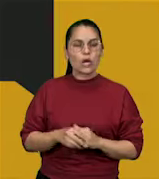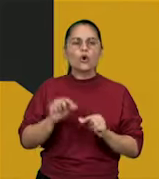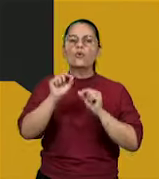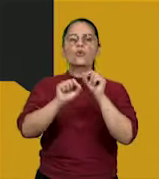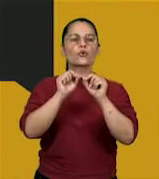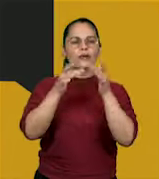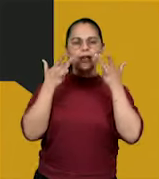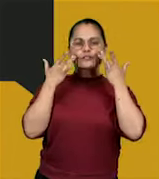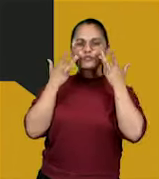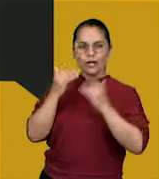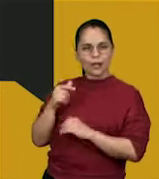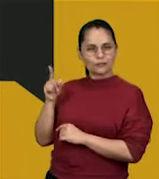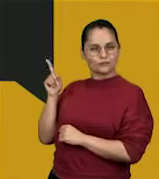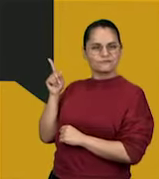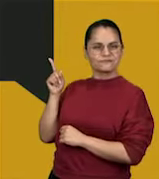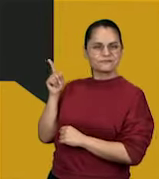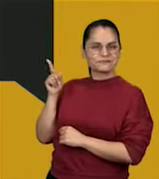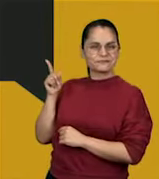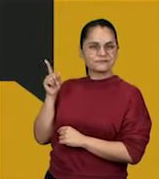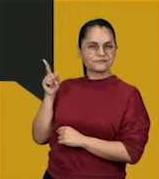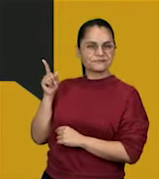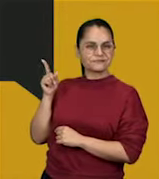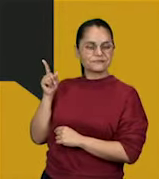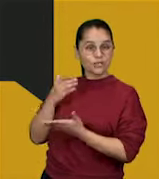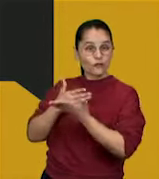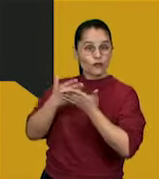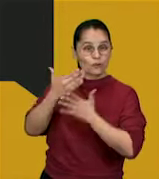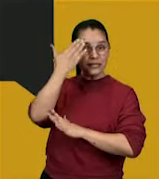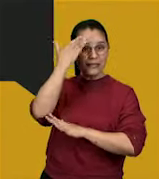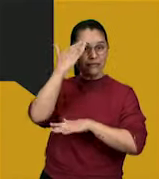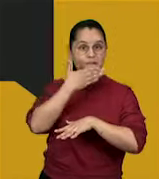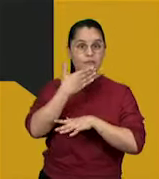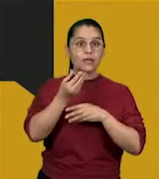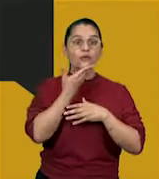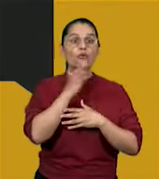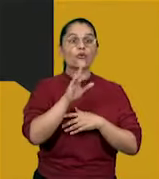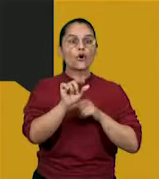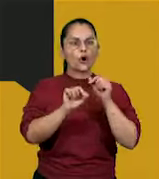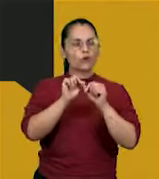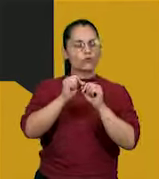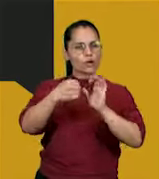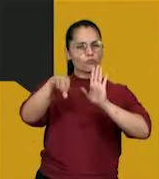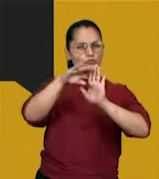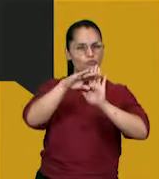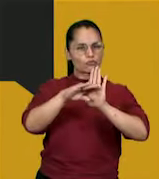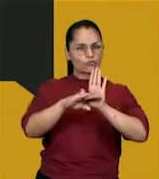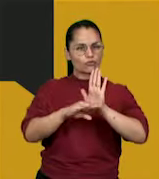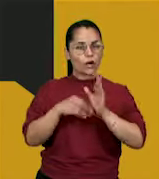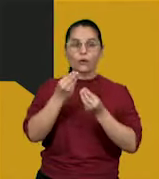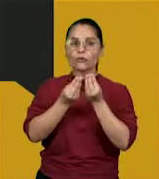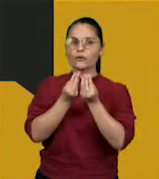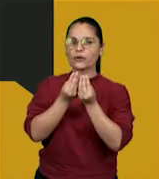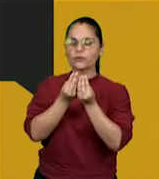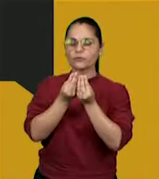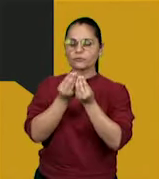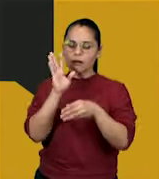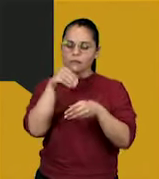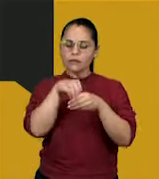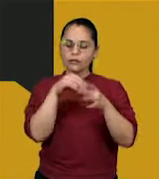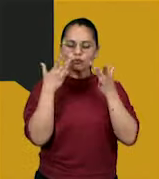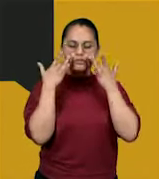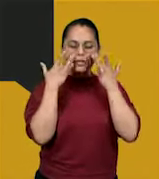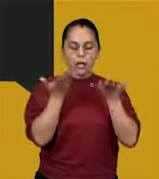teatro. Vamos começar então entendendo um pouco mais quais são os elementos que compõem o teatro. Pensando assim, a gente